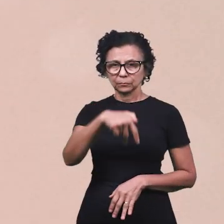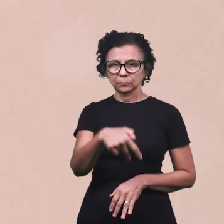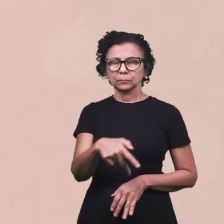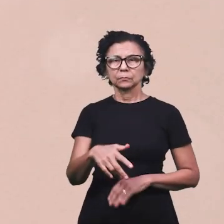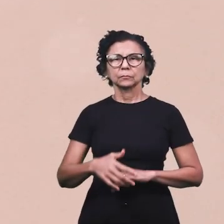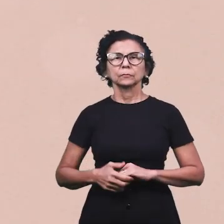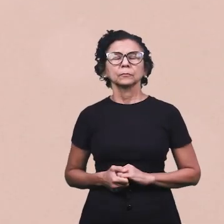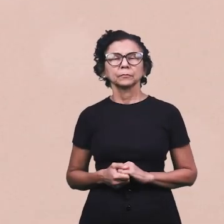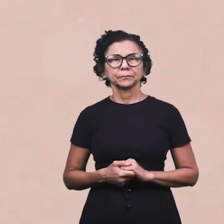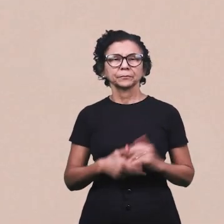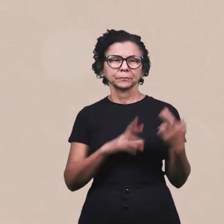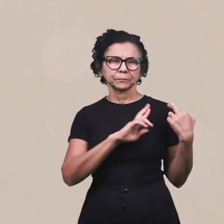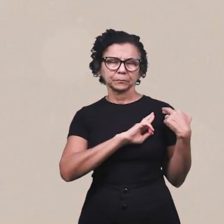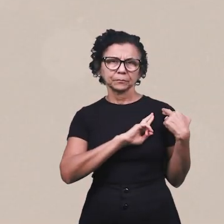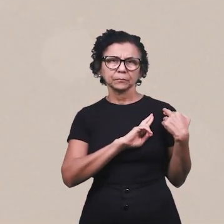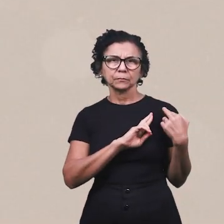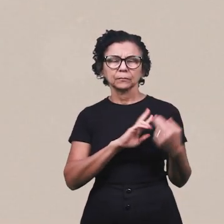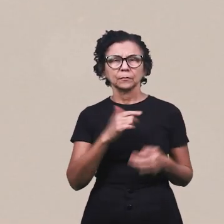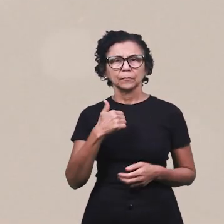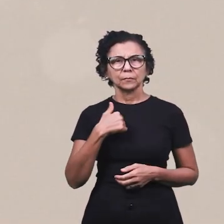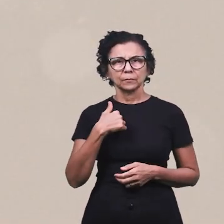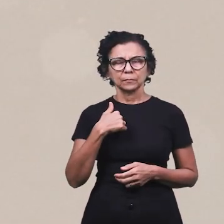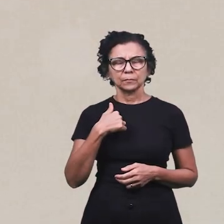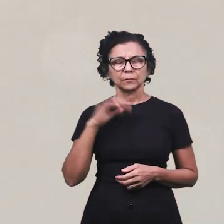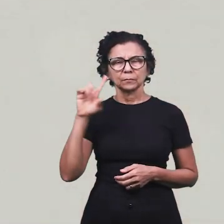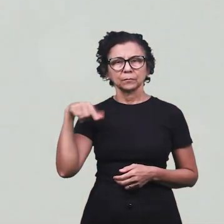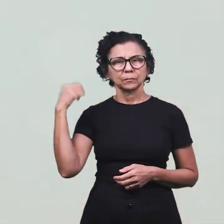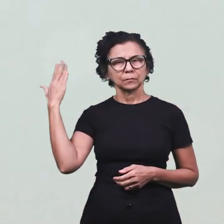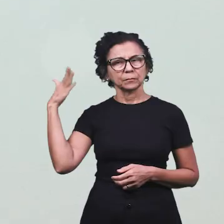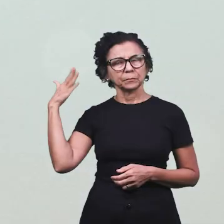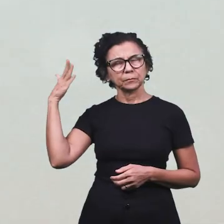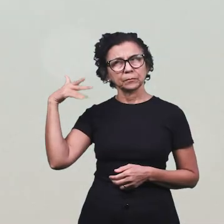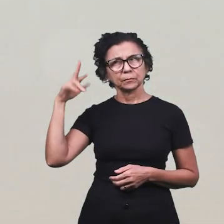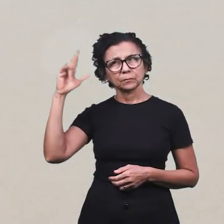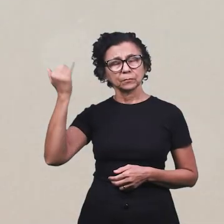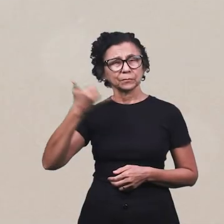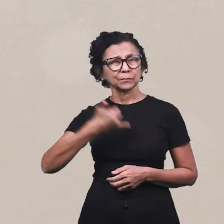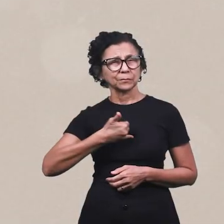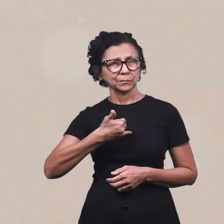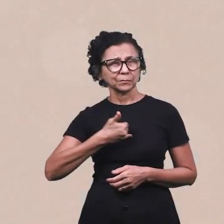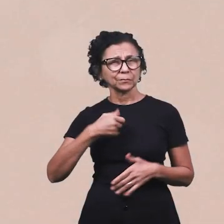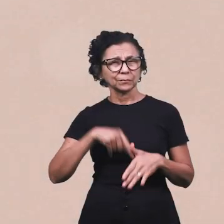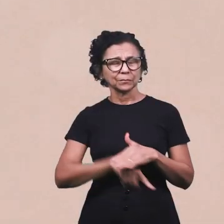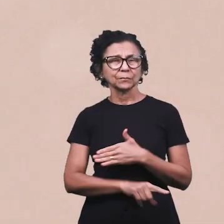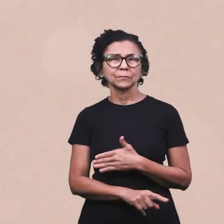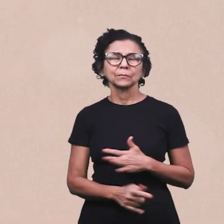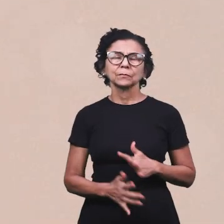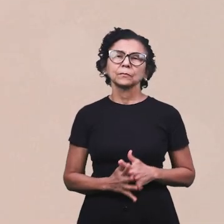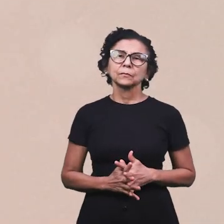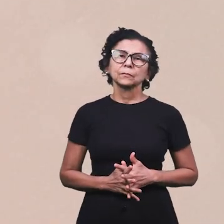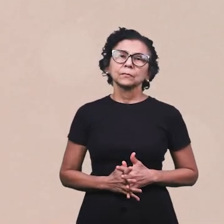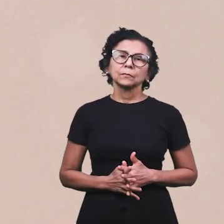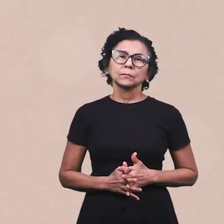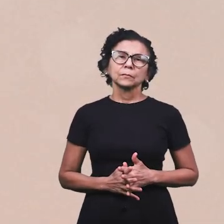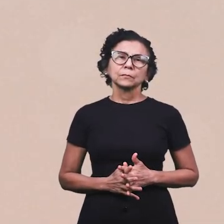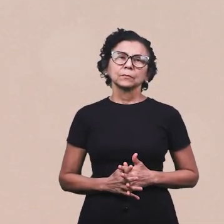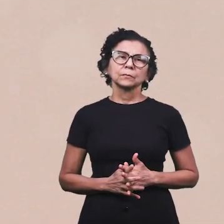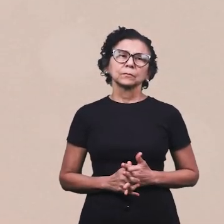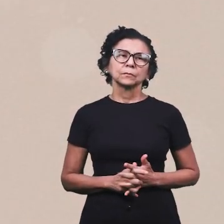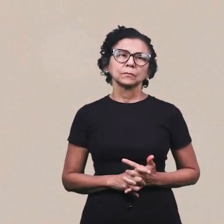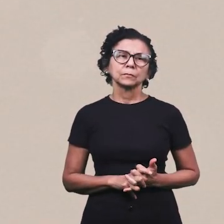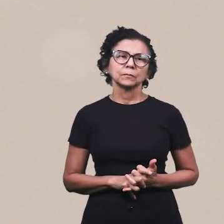mensagem. Mas o momento da mensagem, o momento ali, o Senhor me visitou de forma muito profunda,